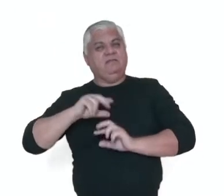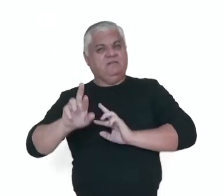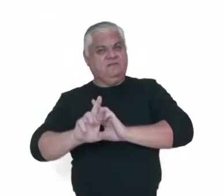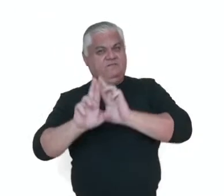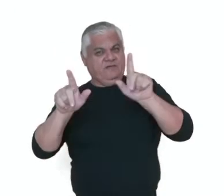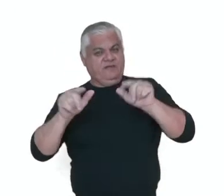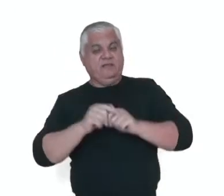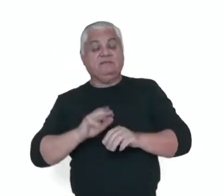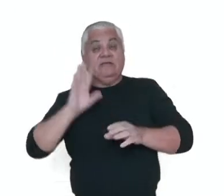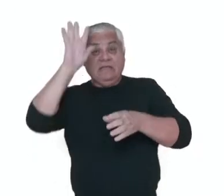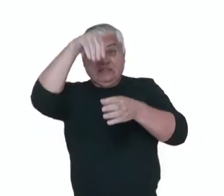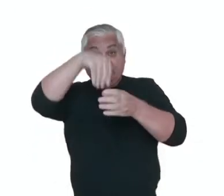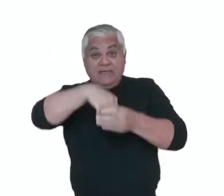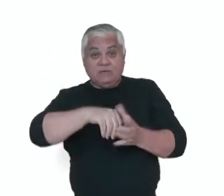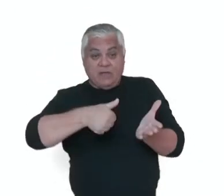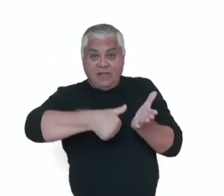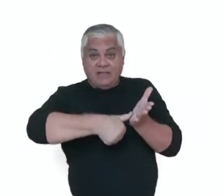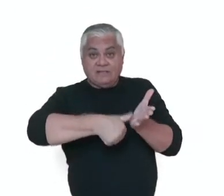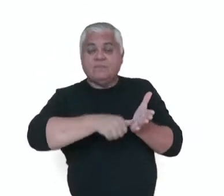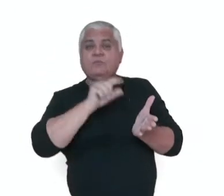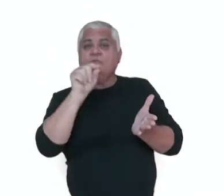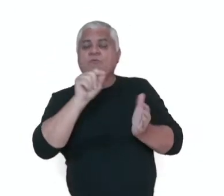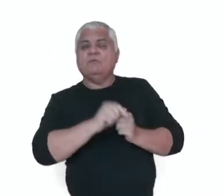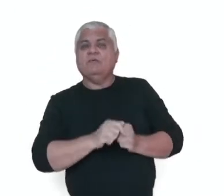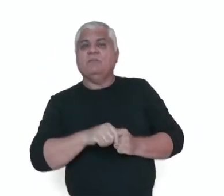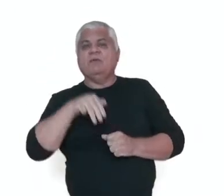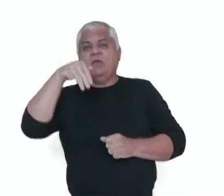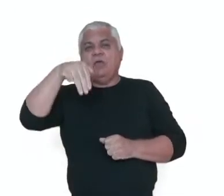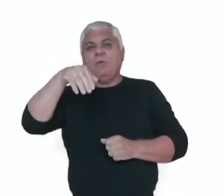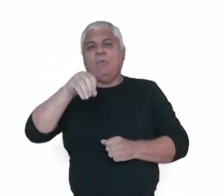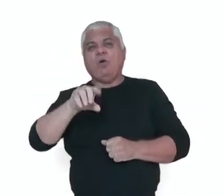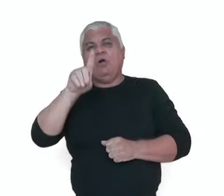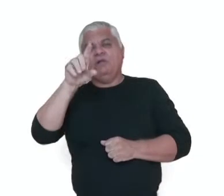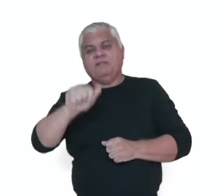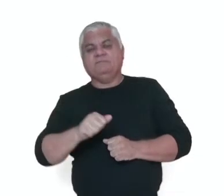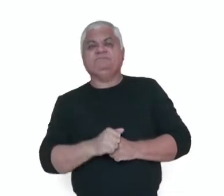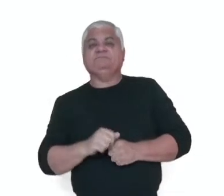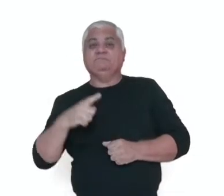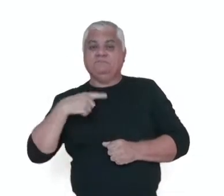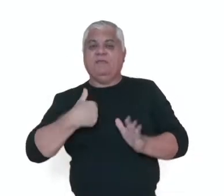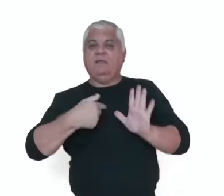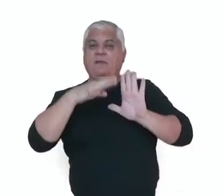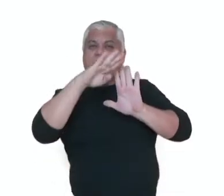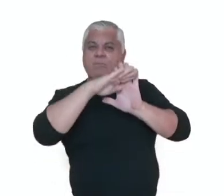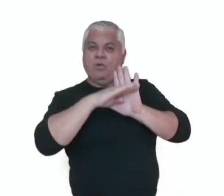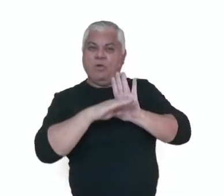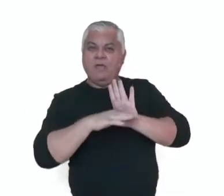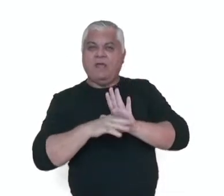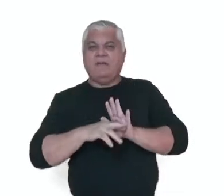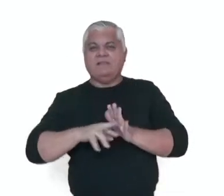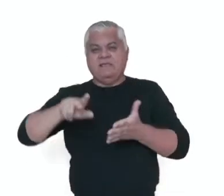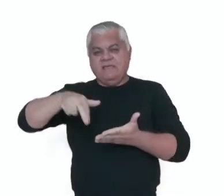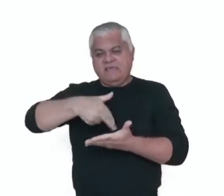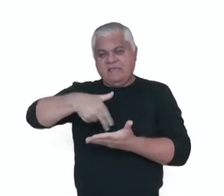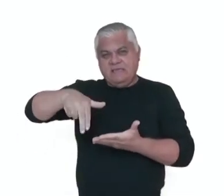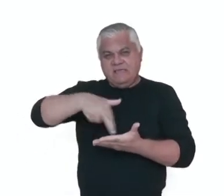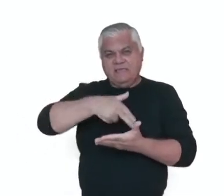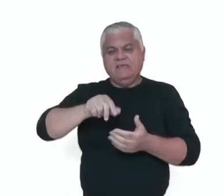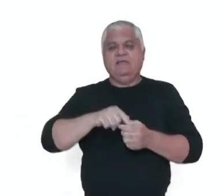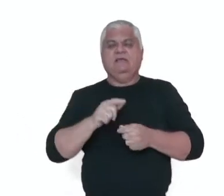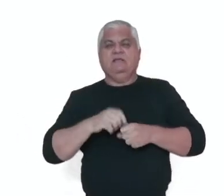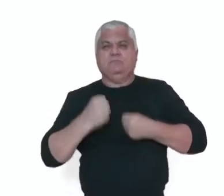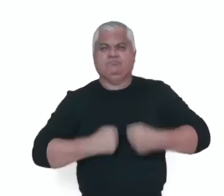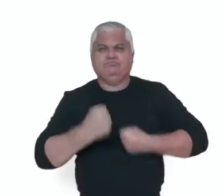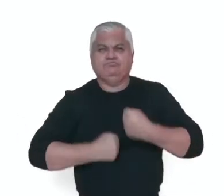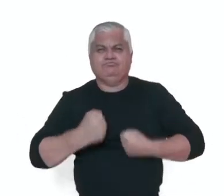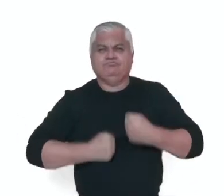principalmente nas academias, influenciadas por modismos, né? Então nós temos programas de HIIT, funcional,